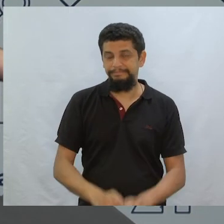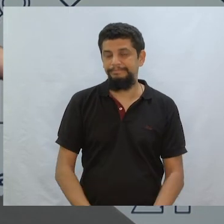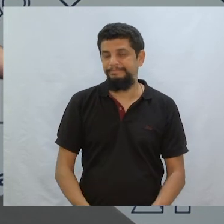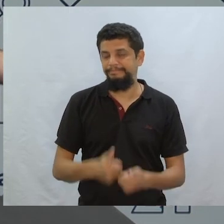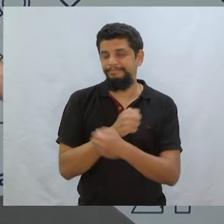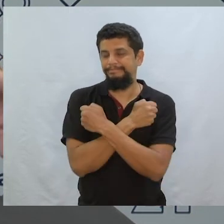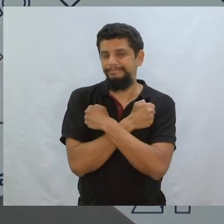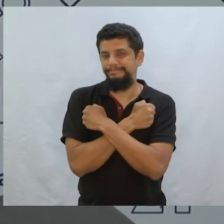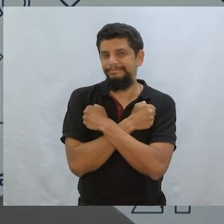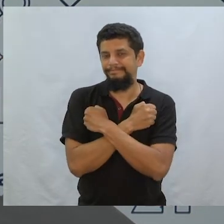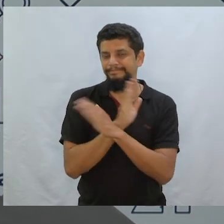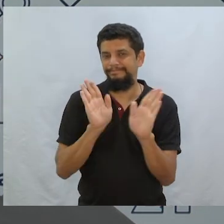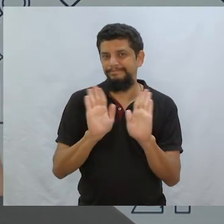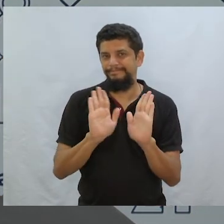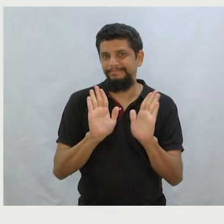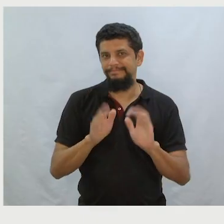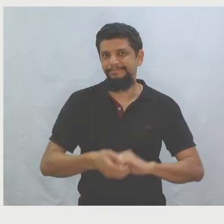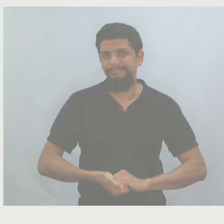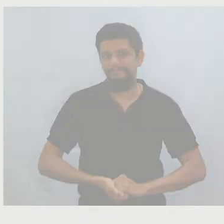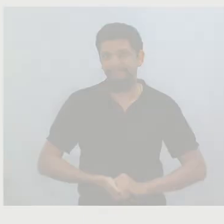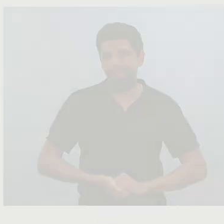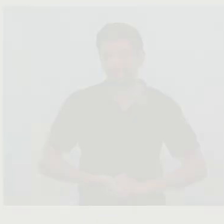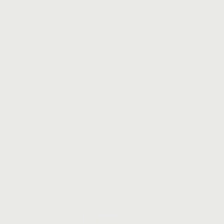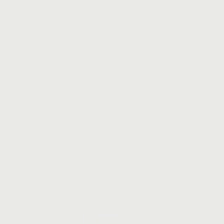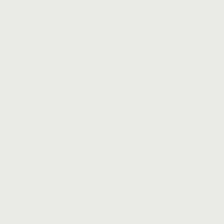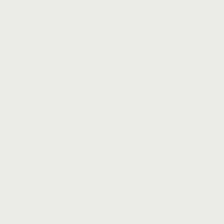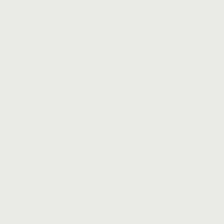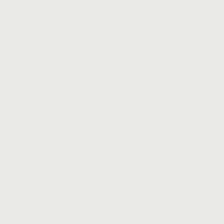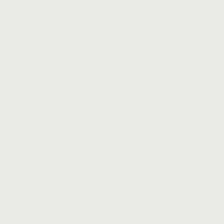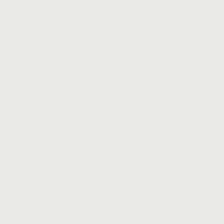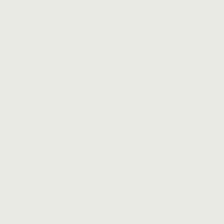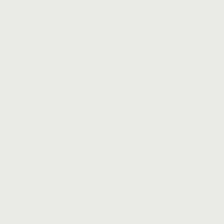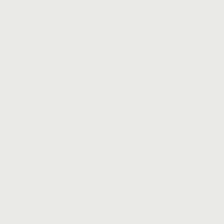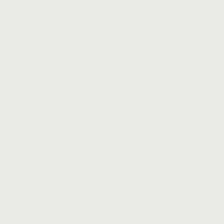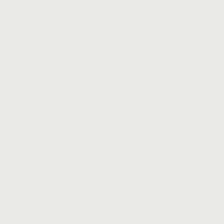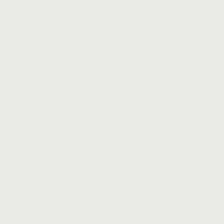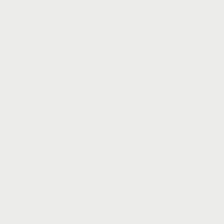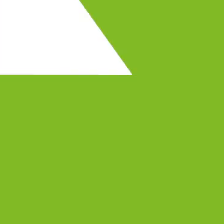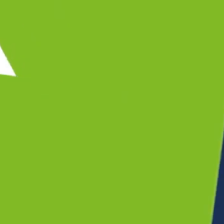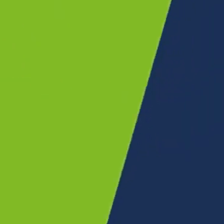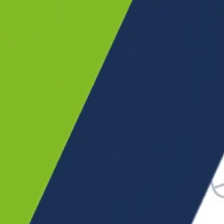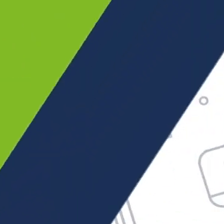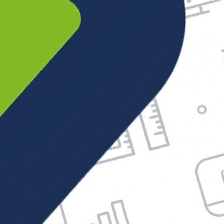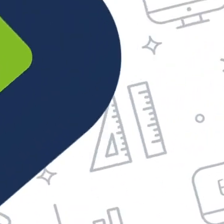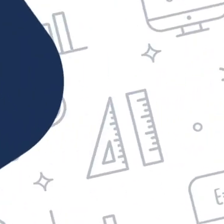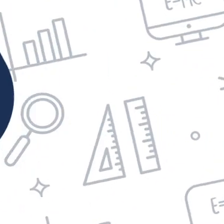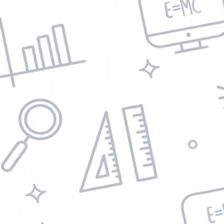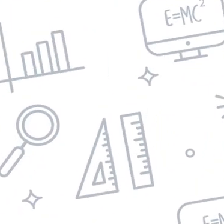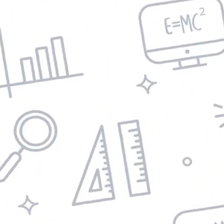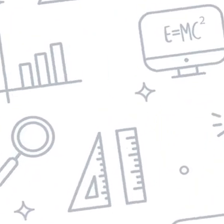vocês um abraço e até mais h